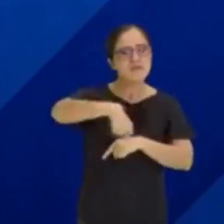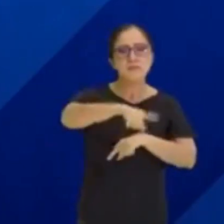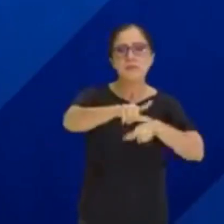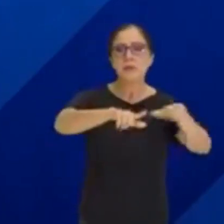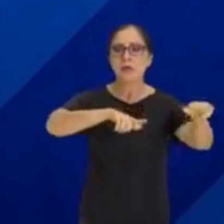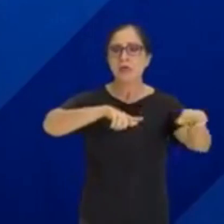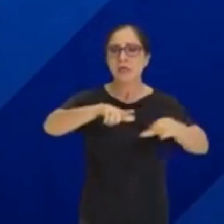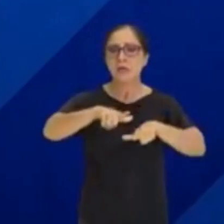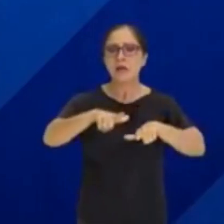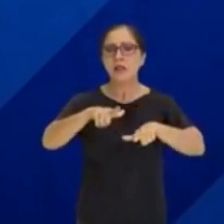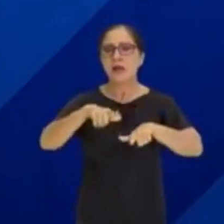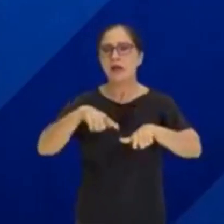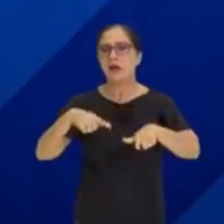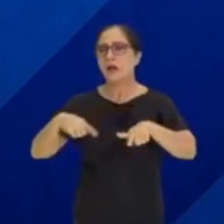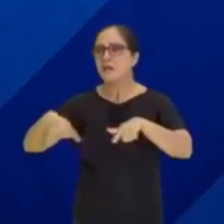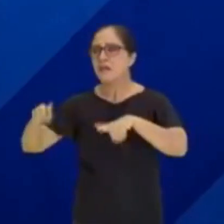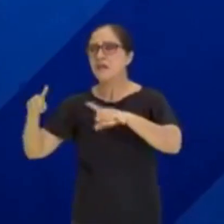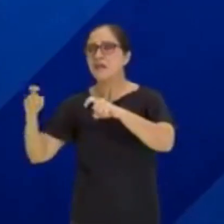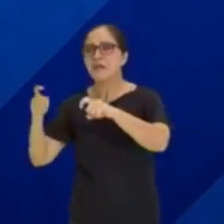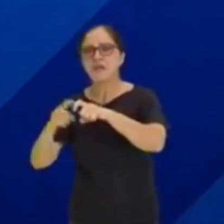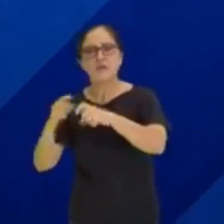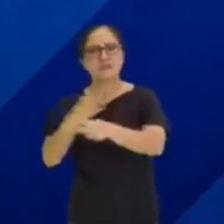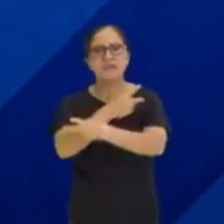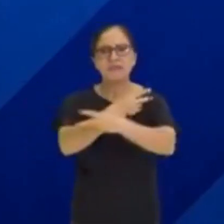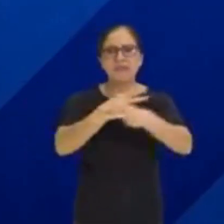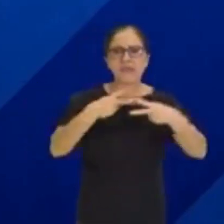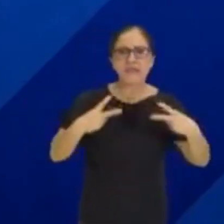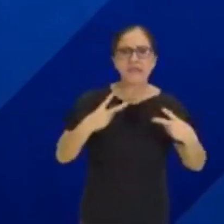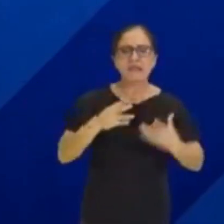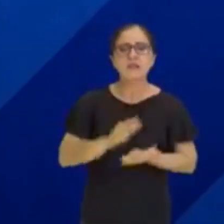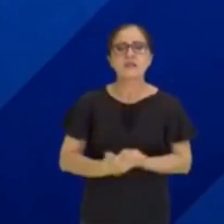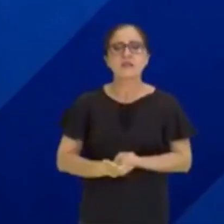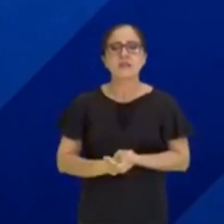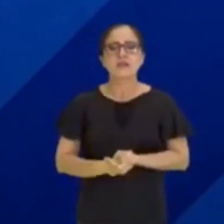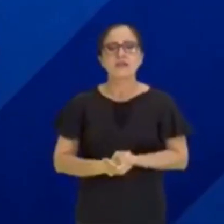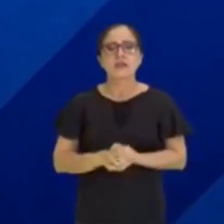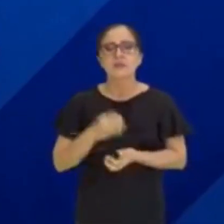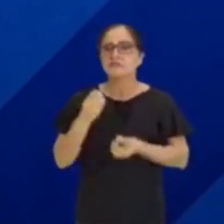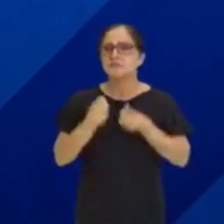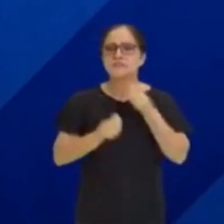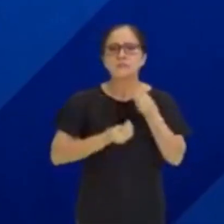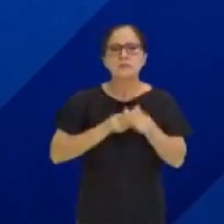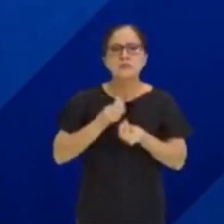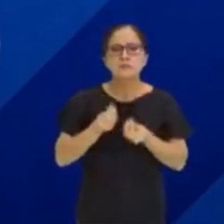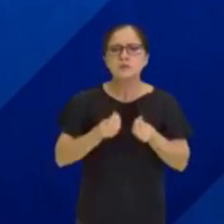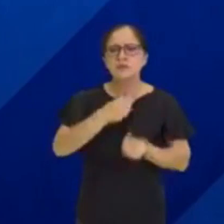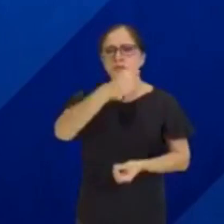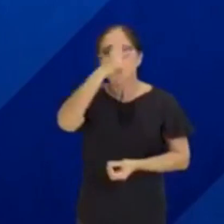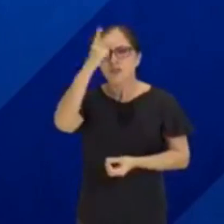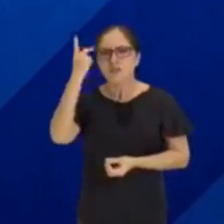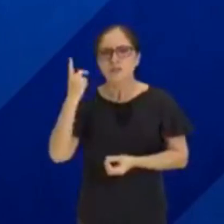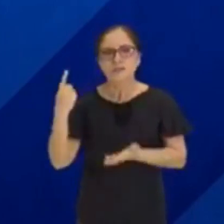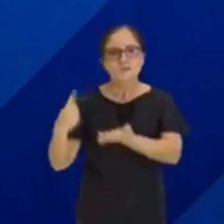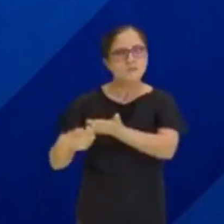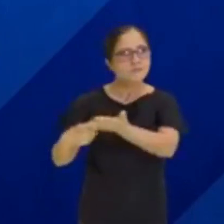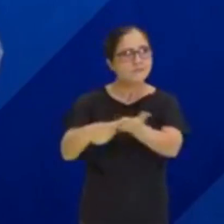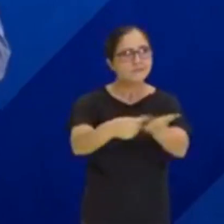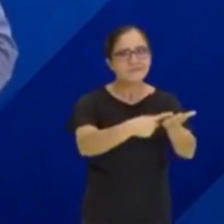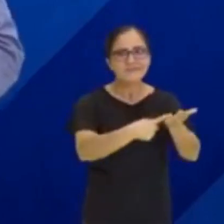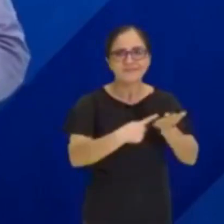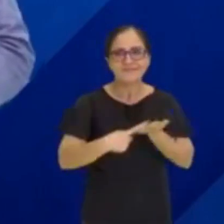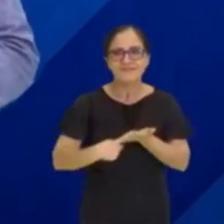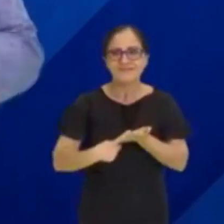Olha que coisa interessante e intrigante até. Como as pessoas iriam combinar? O eu